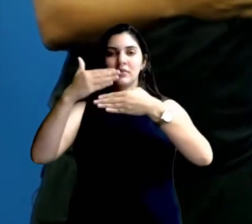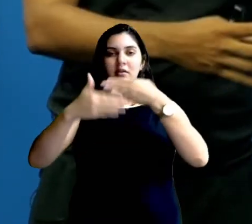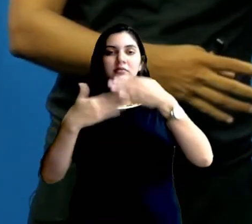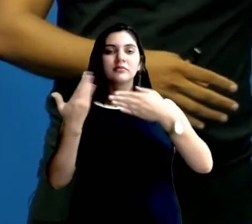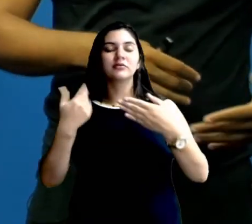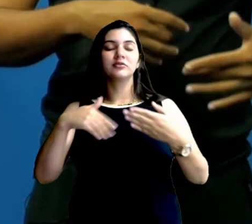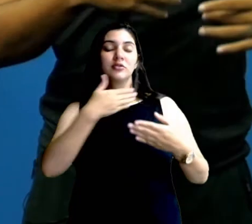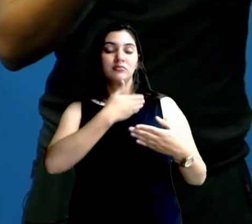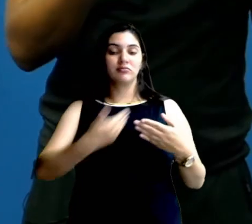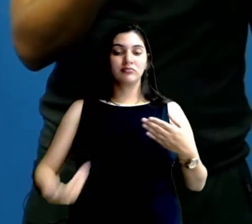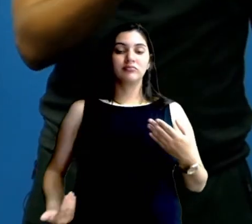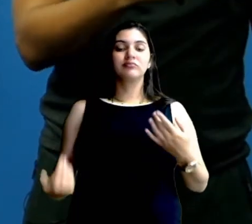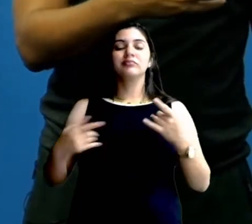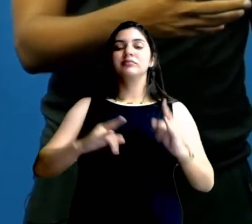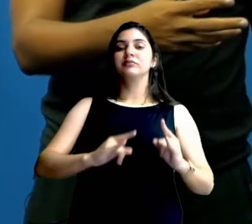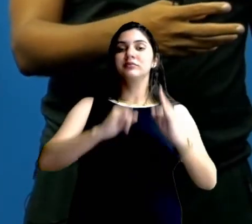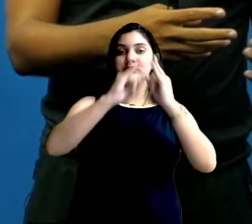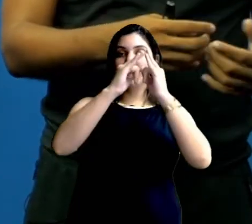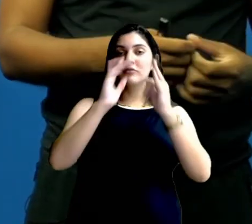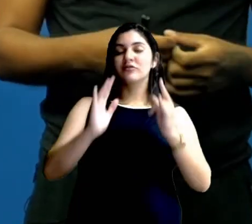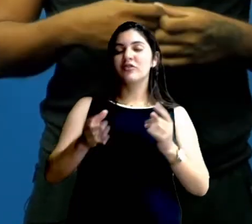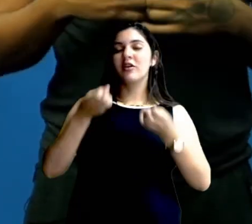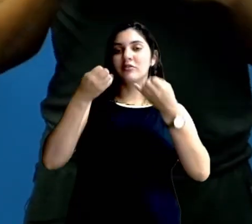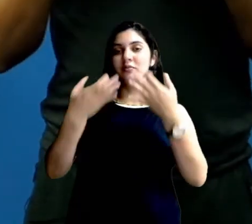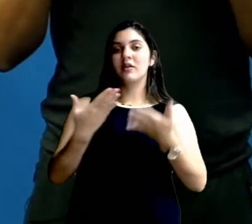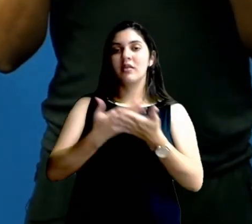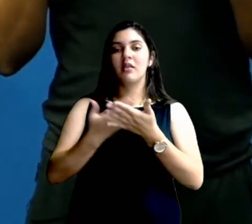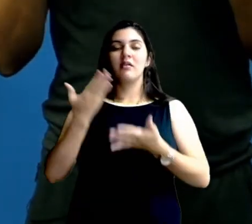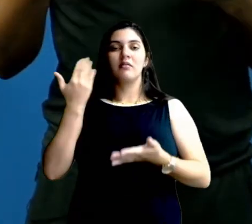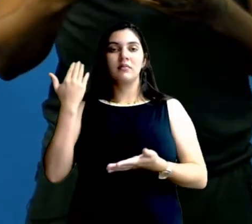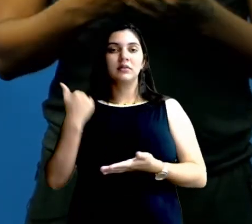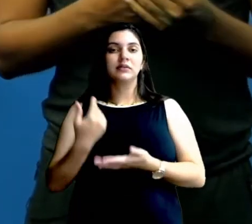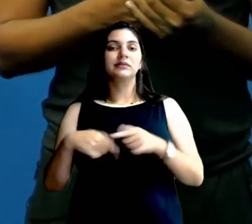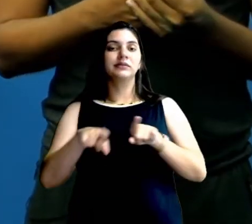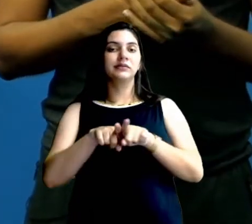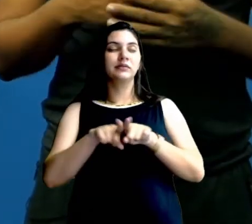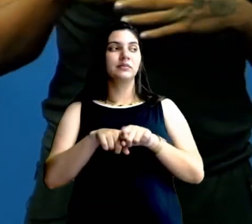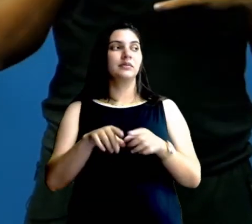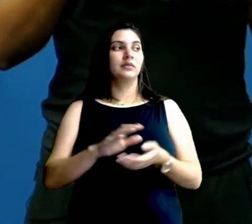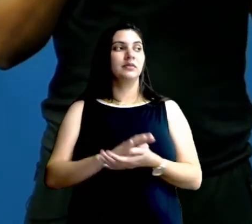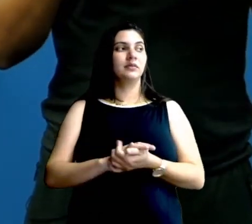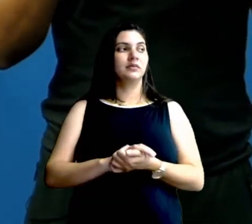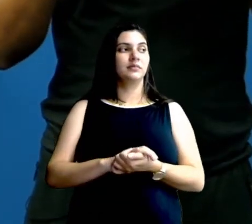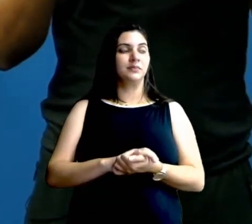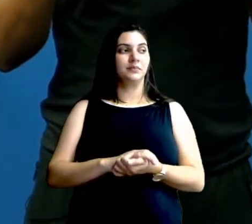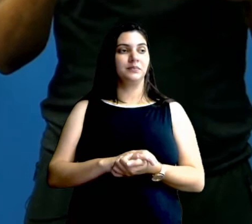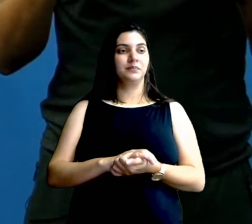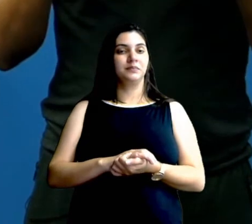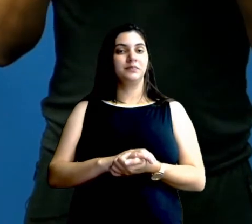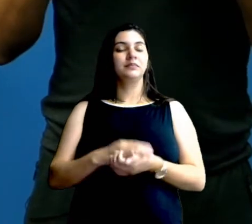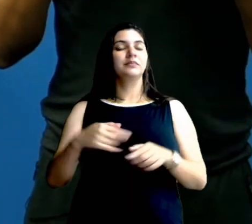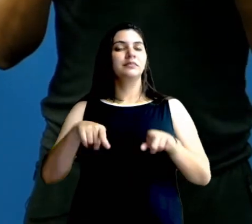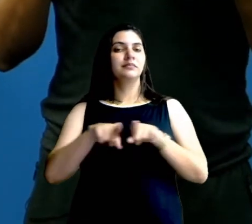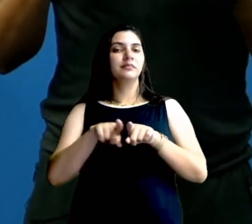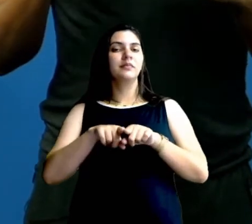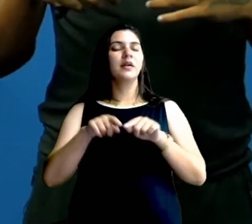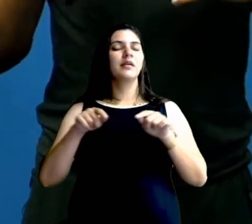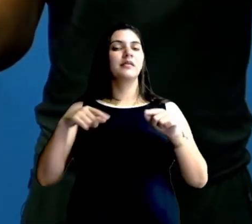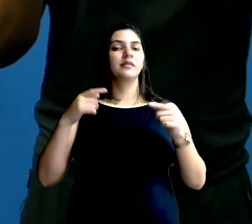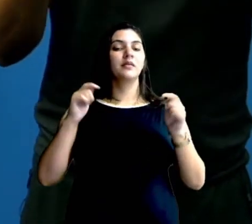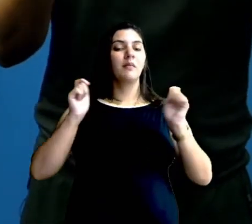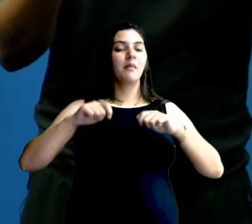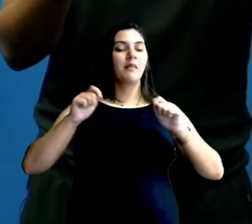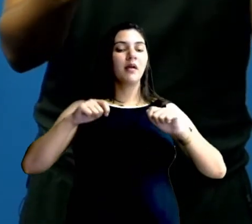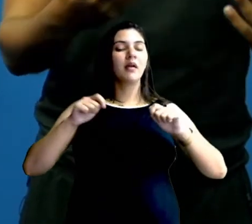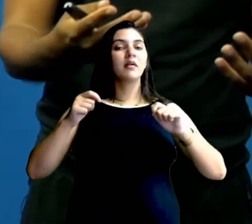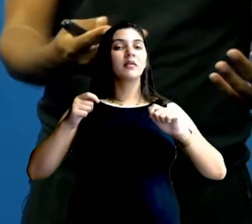dos templos como a gente falou na aula passada né Além disso é eles também foram